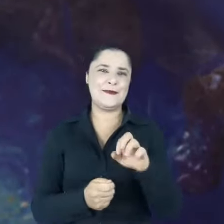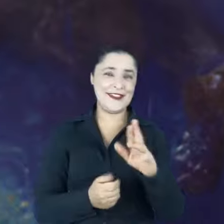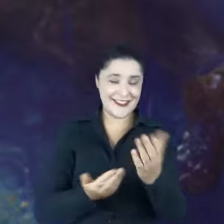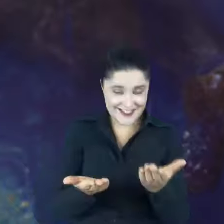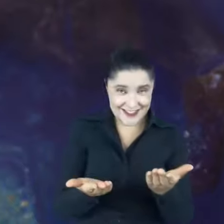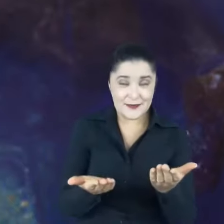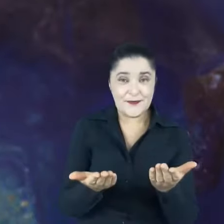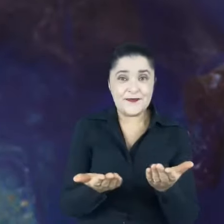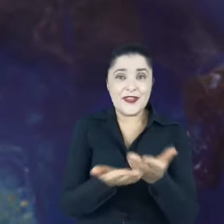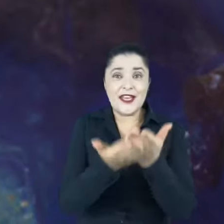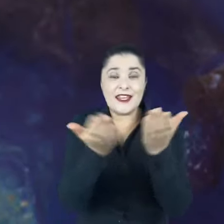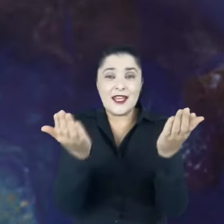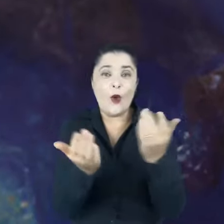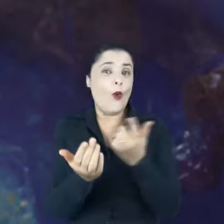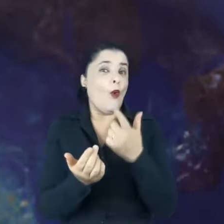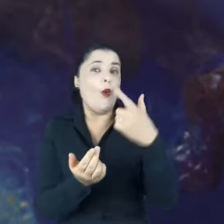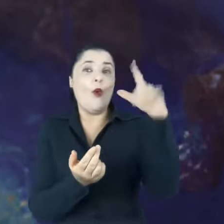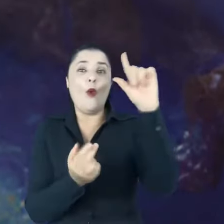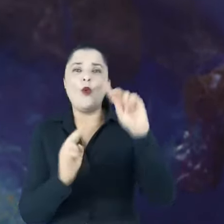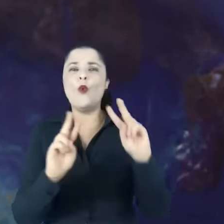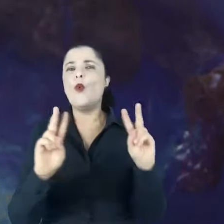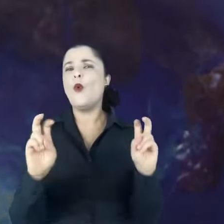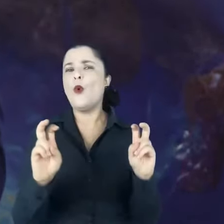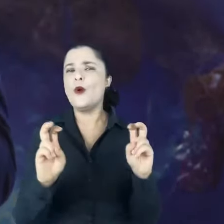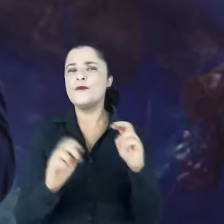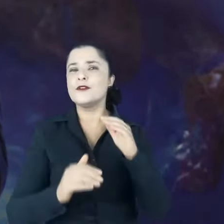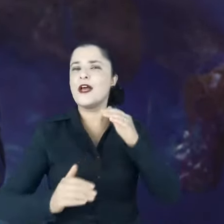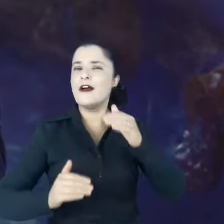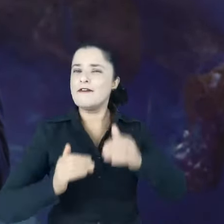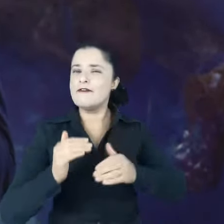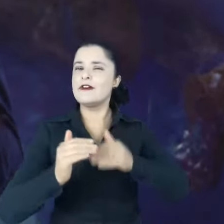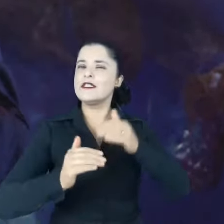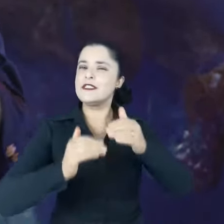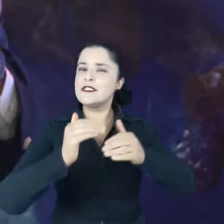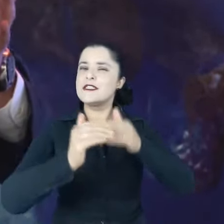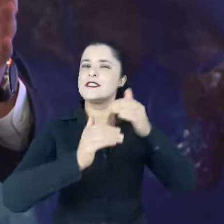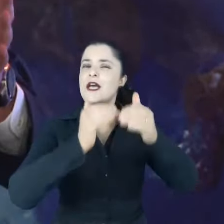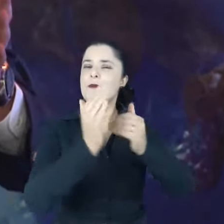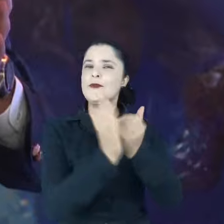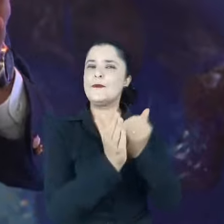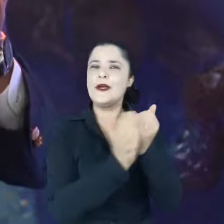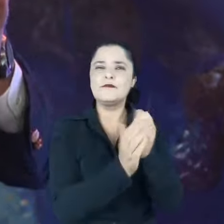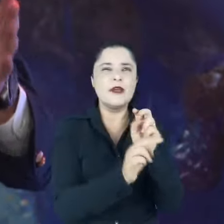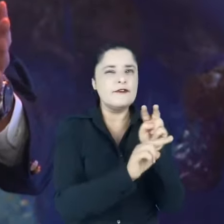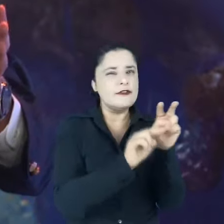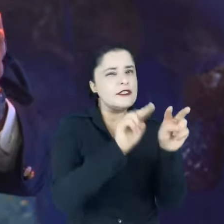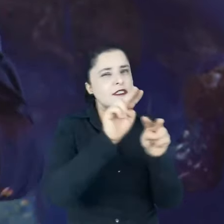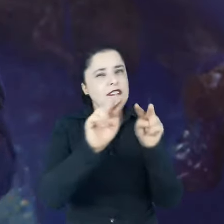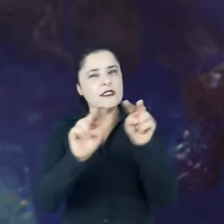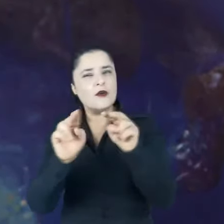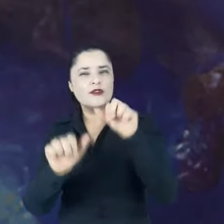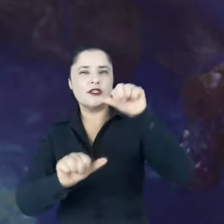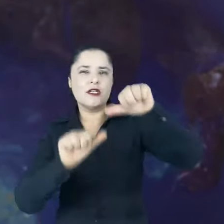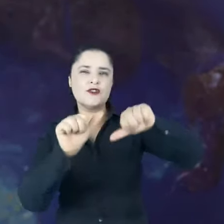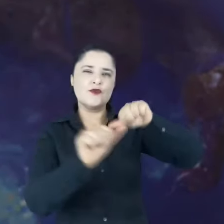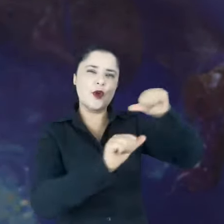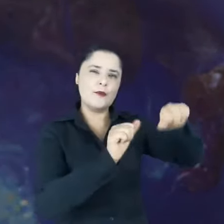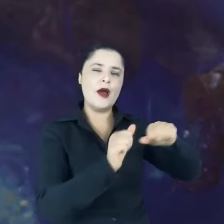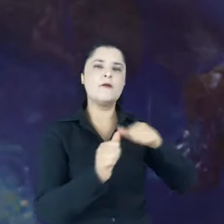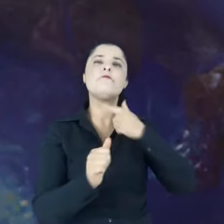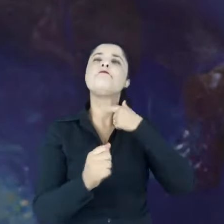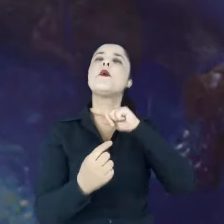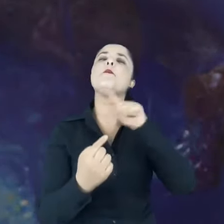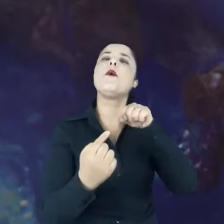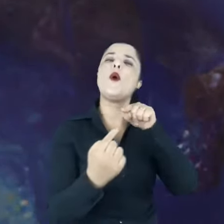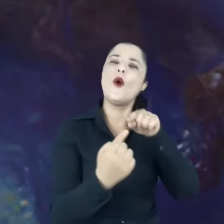Outra coisa que nós também avançamos nessa visão de transformar um propósito integrado